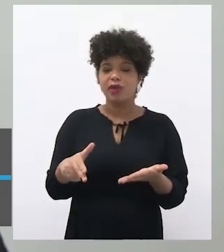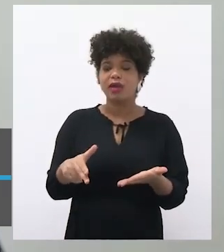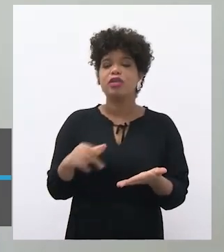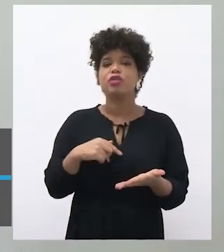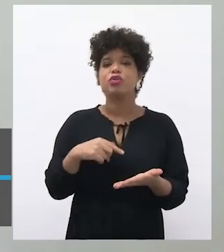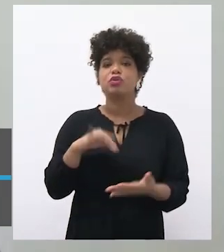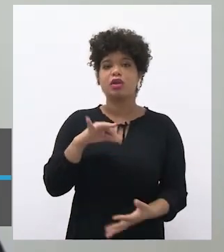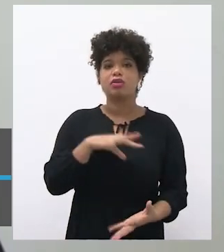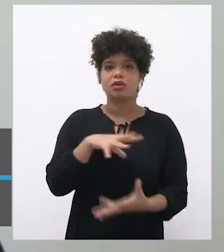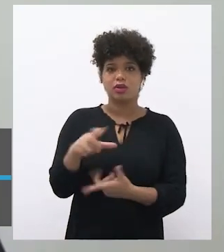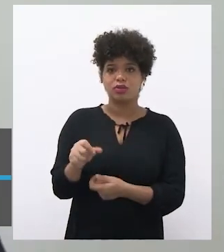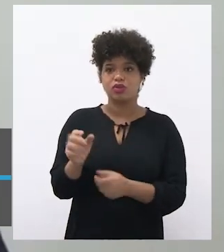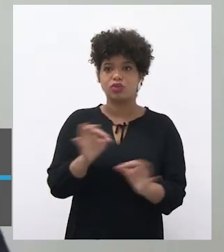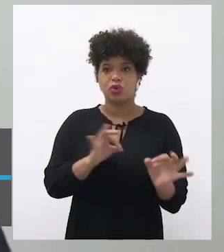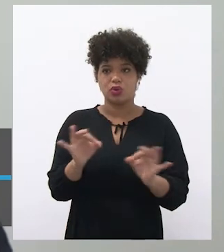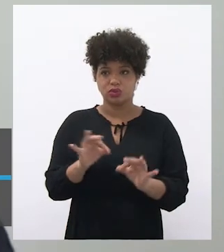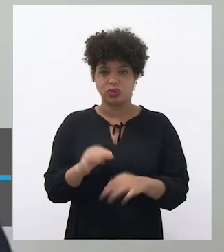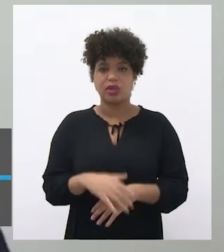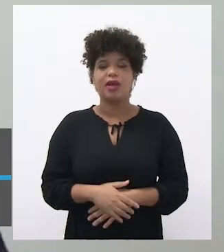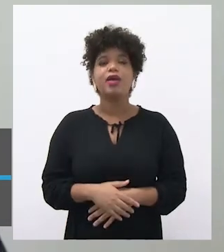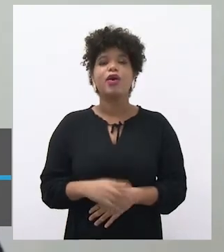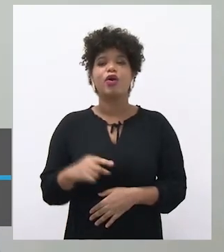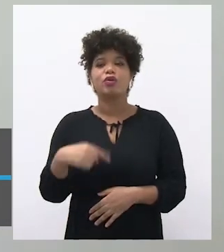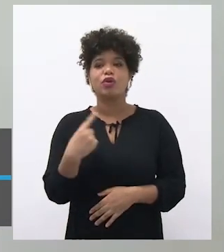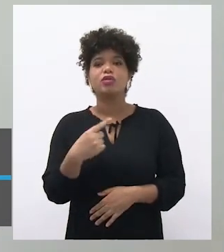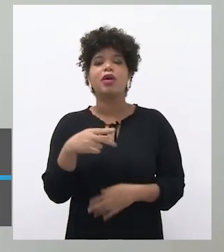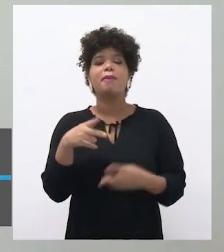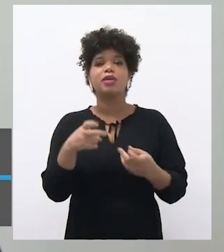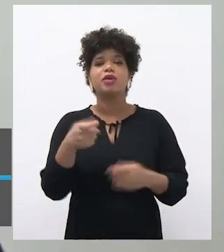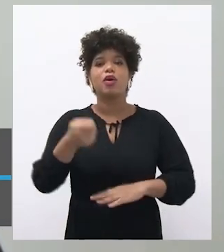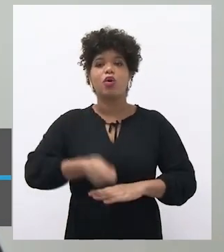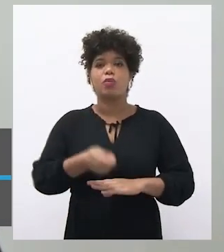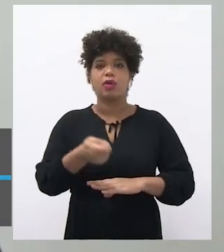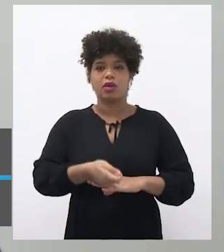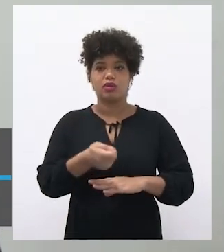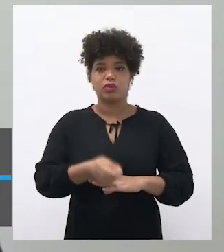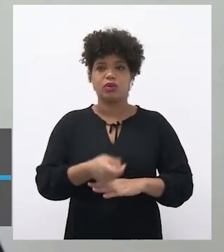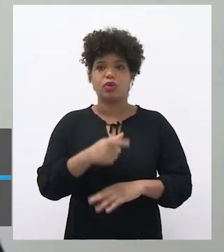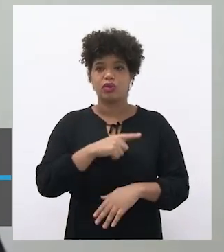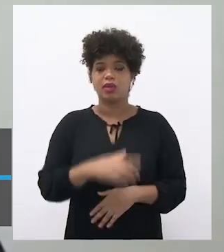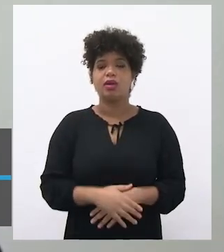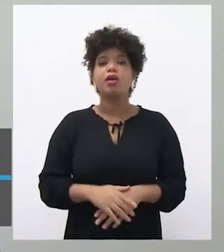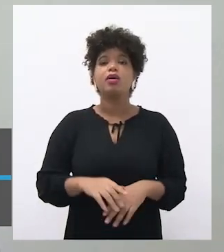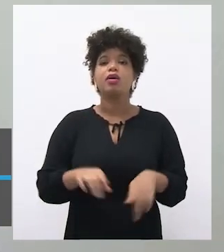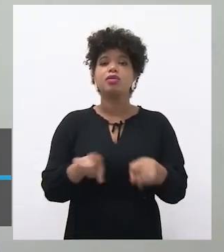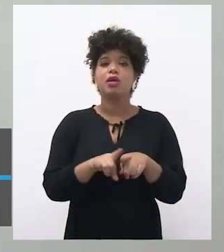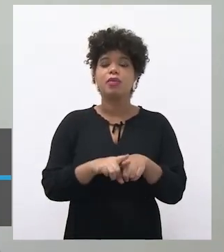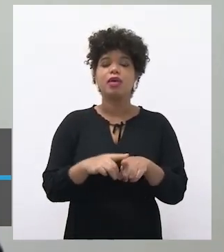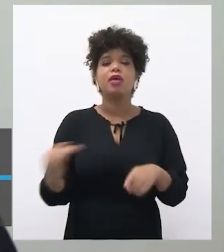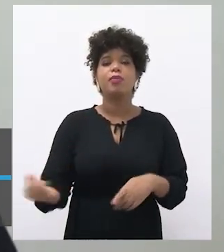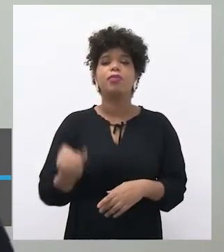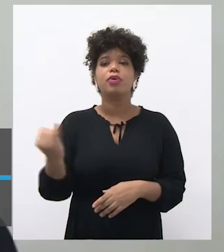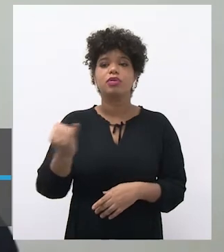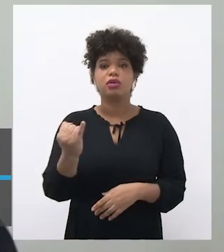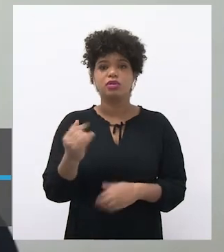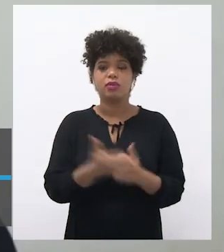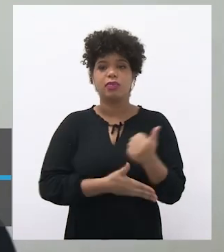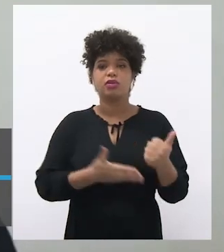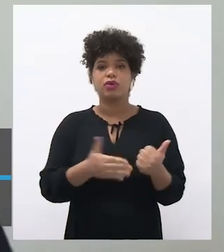assinados pelo Brasil têm esses objetivos fundamentais, né? Por fim,